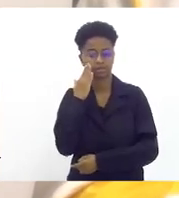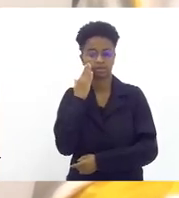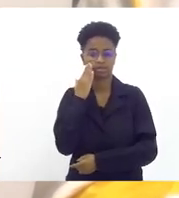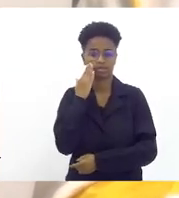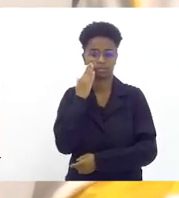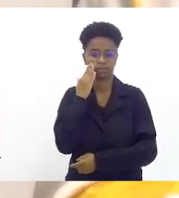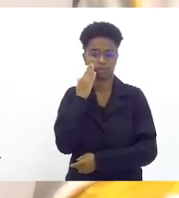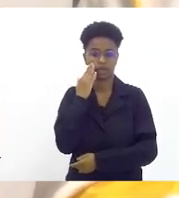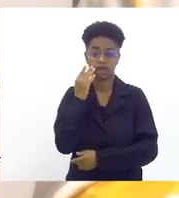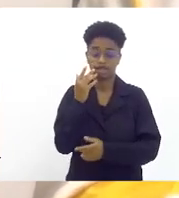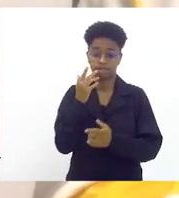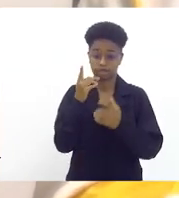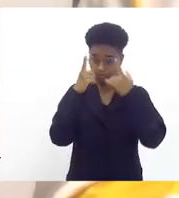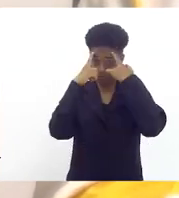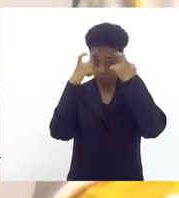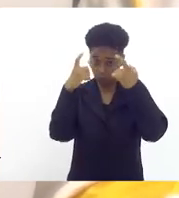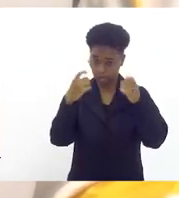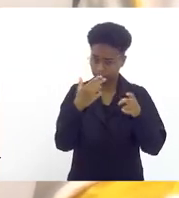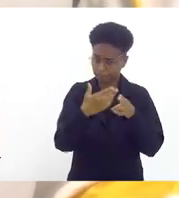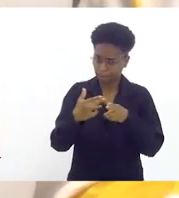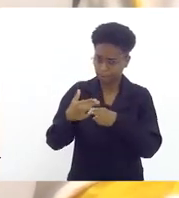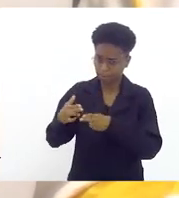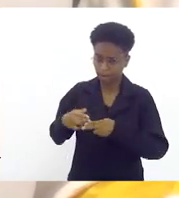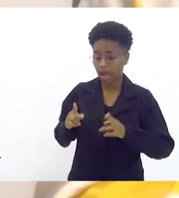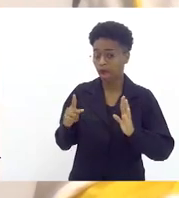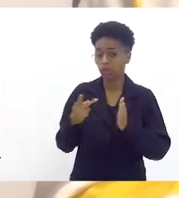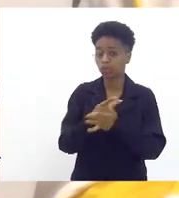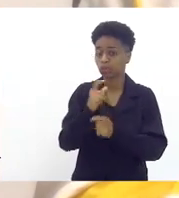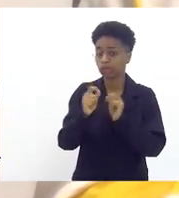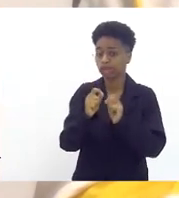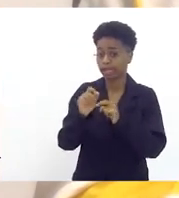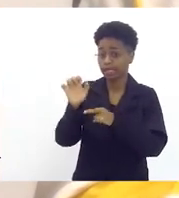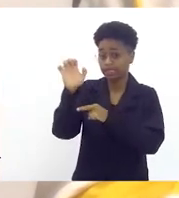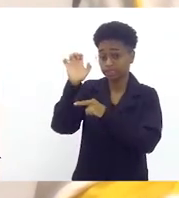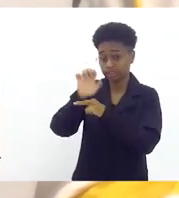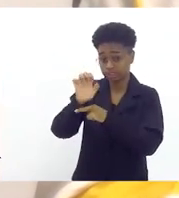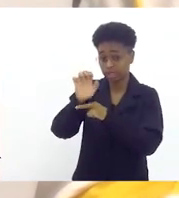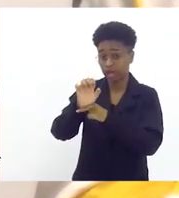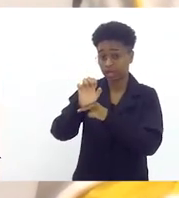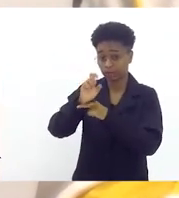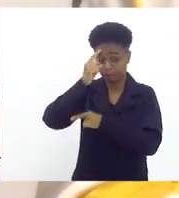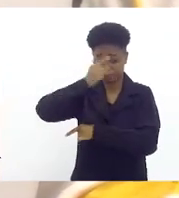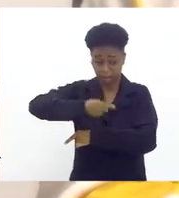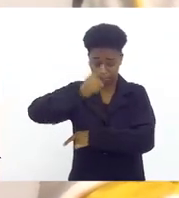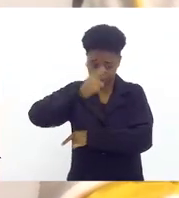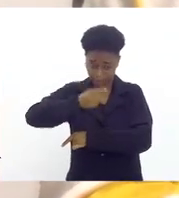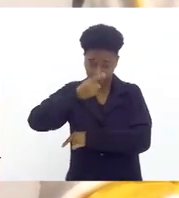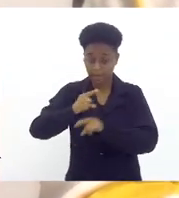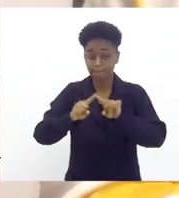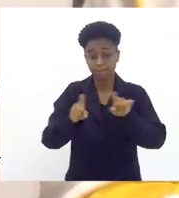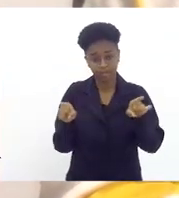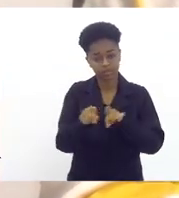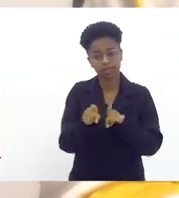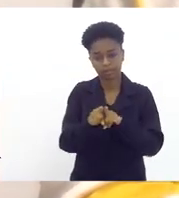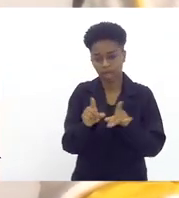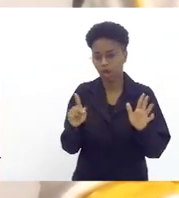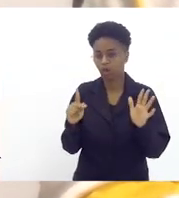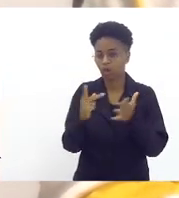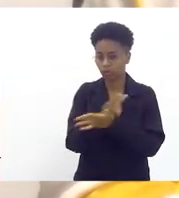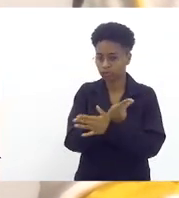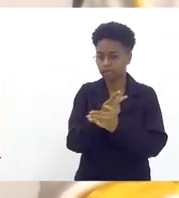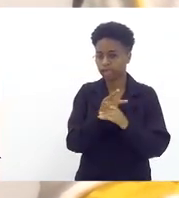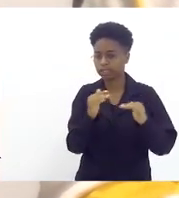as microviolências, ela vem muito do Estado de forma verticalizada, mas também há muita microviolência de